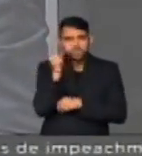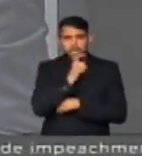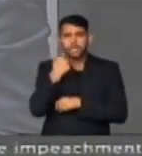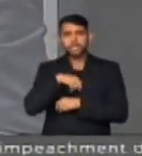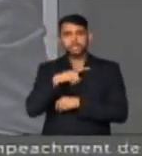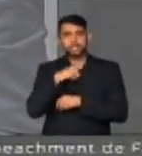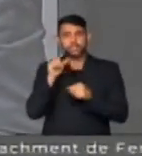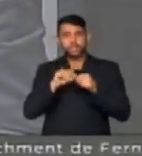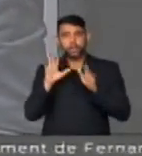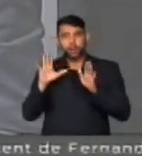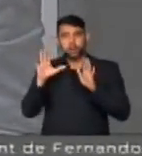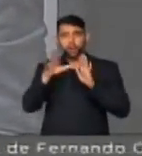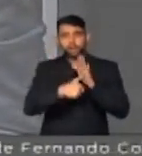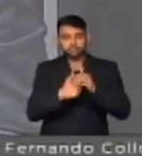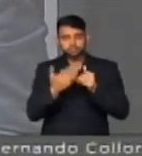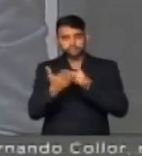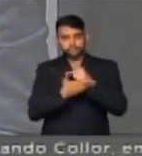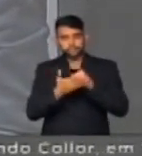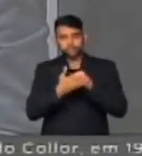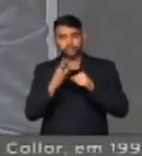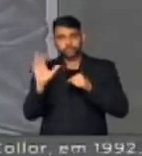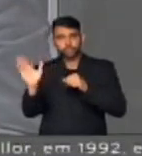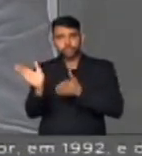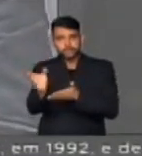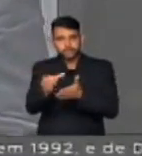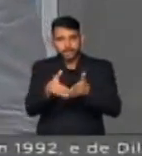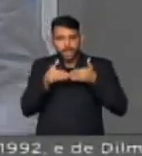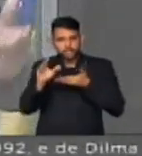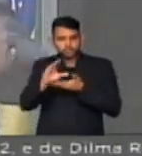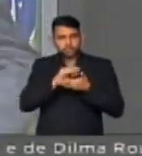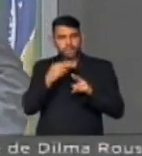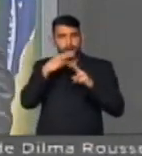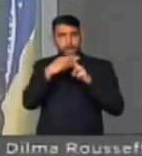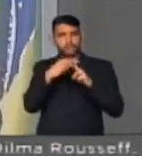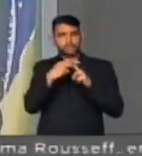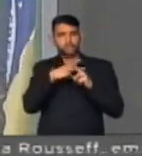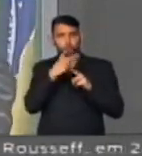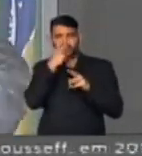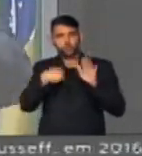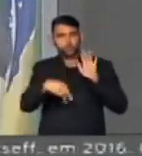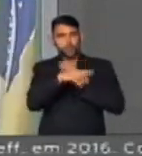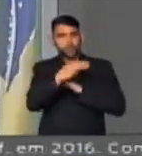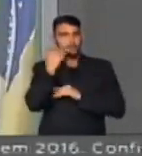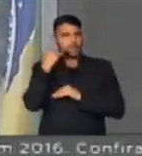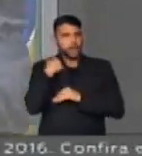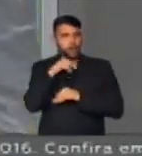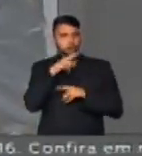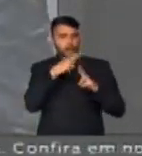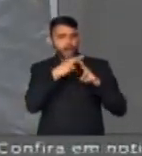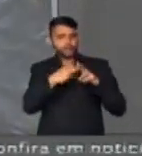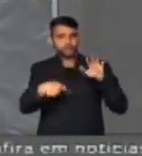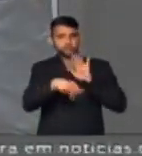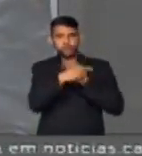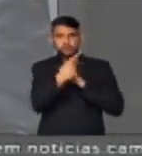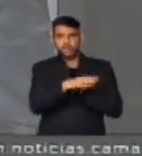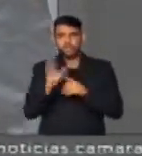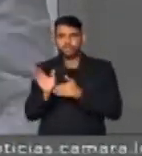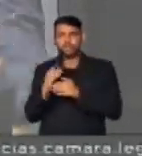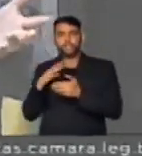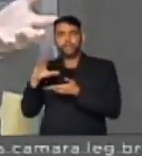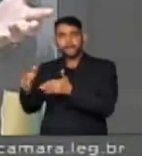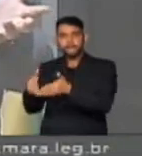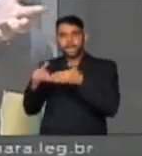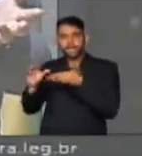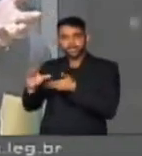que sacar sem fundo da Caixa Econômica Federal, como se o banco fosse deles. Tinha que sacar do Banco do Brasil